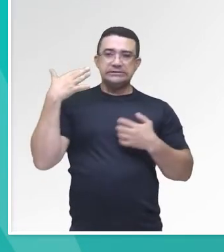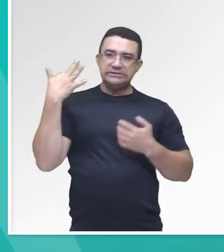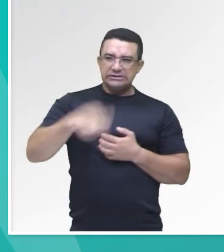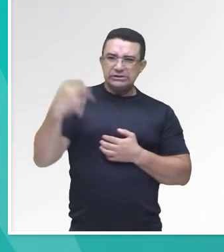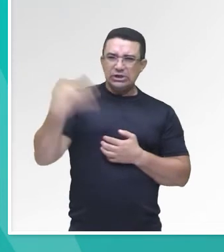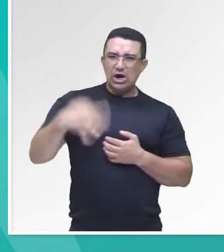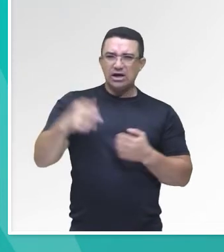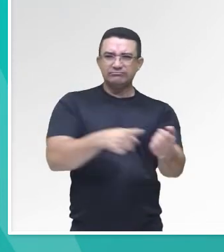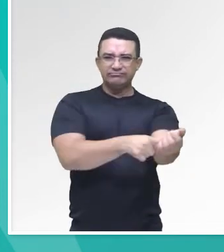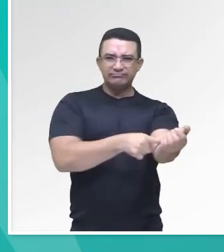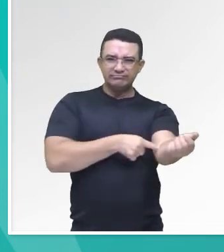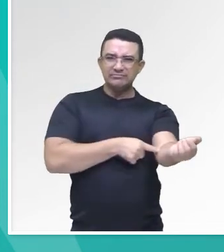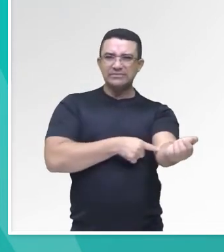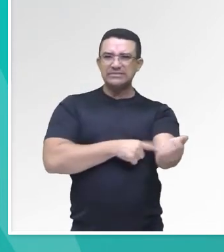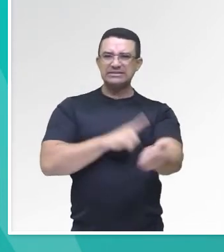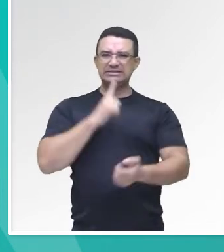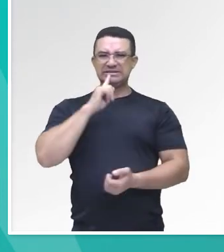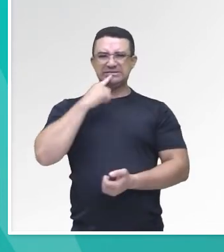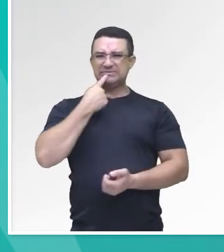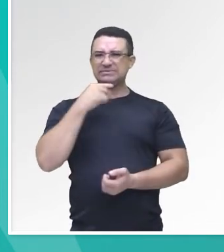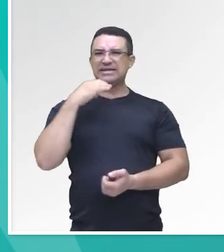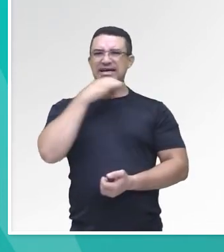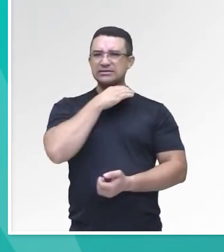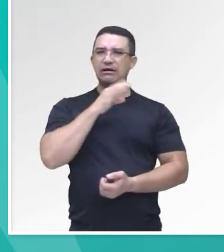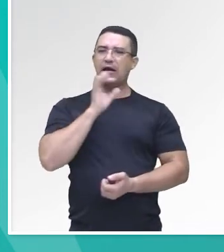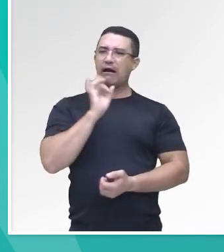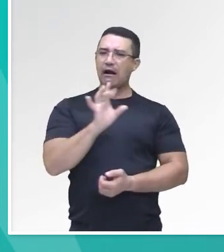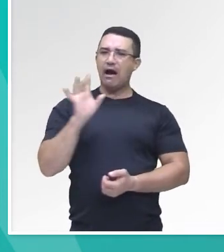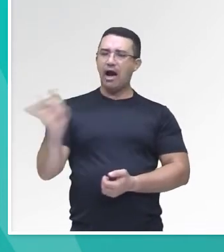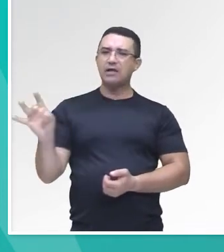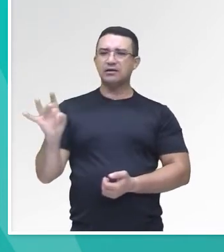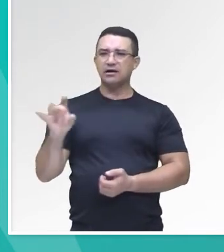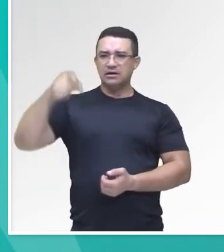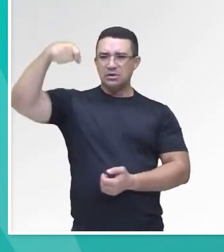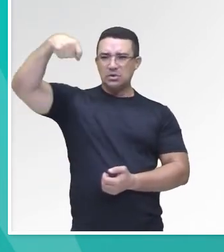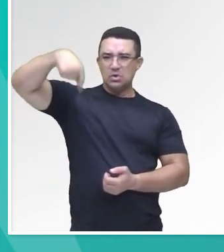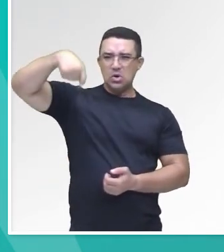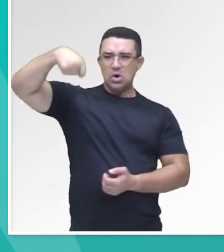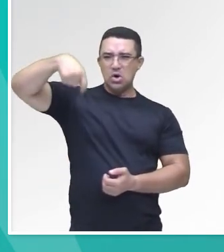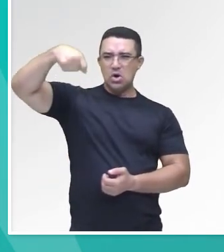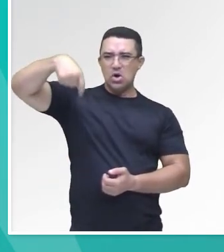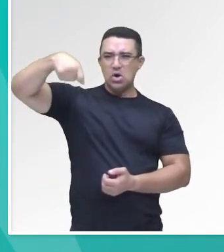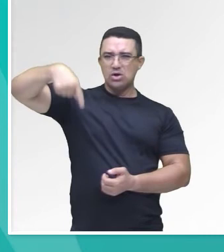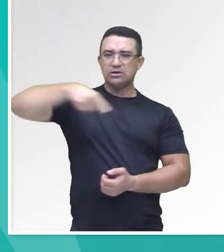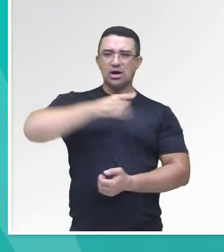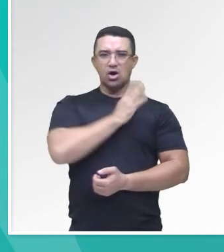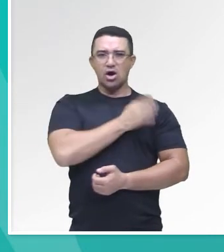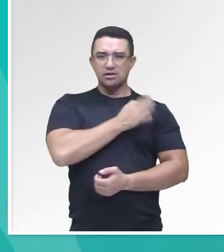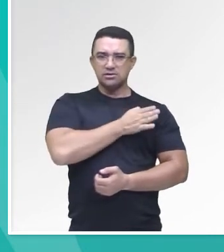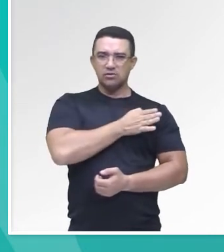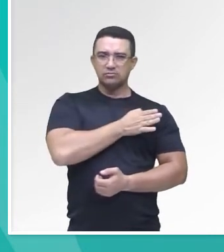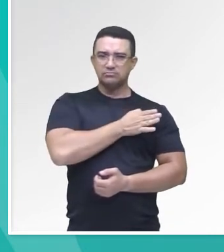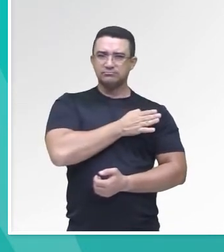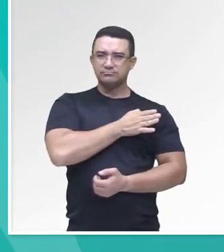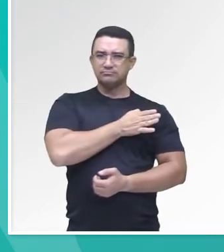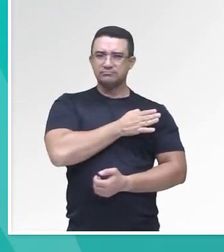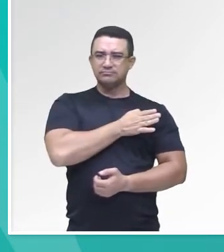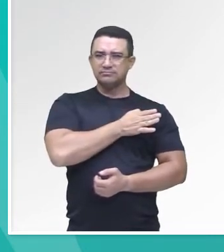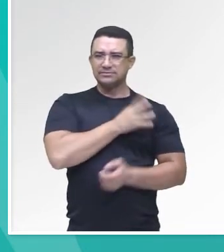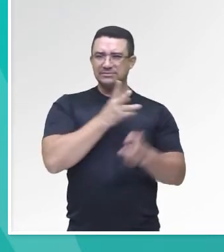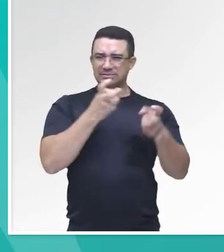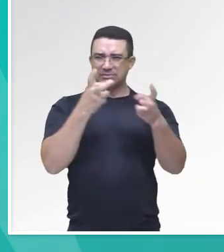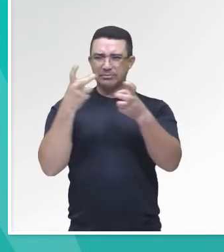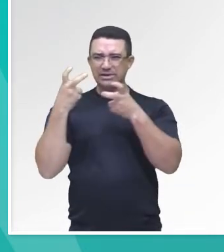gota a gota do coração. Então vejam que nessa estrofe, né, do poema